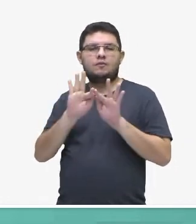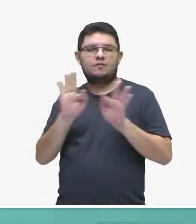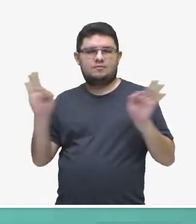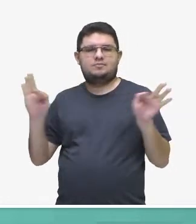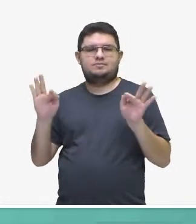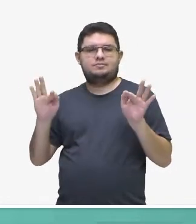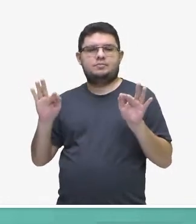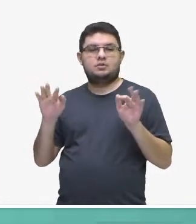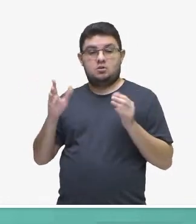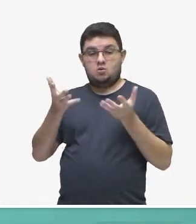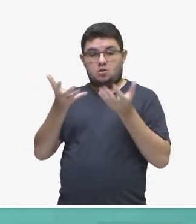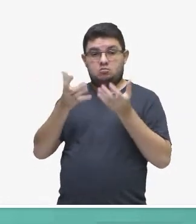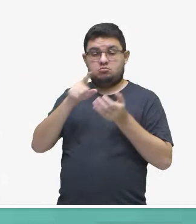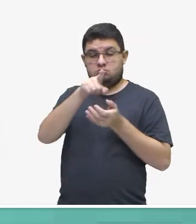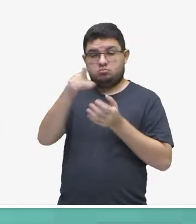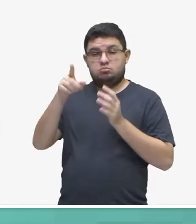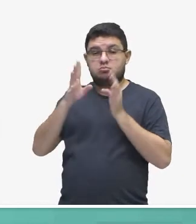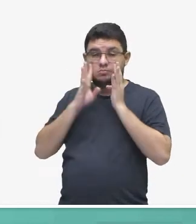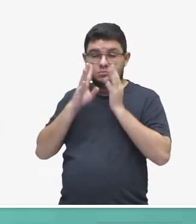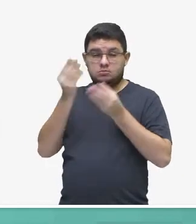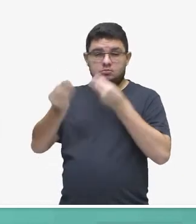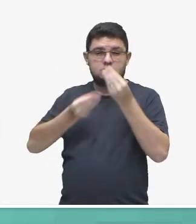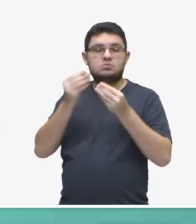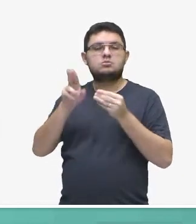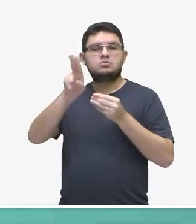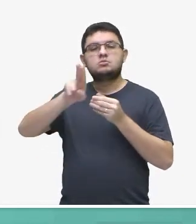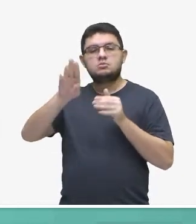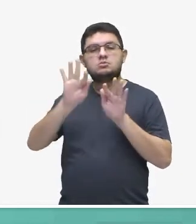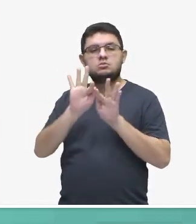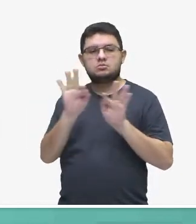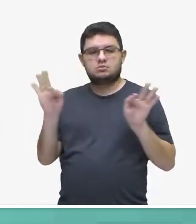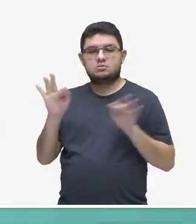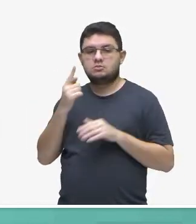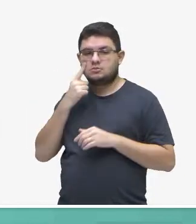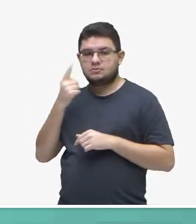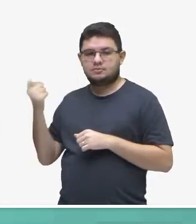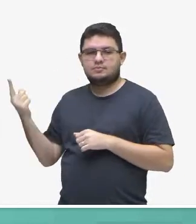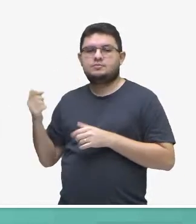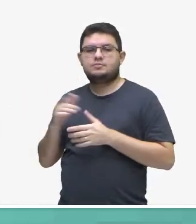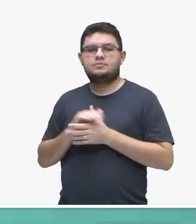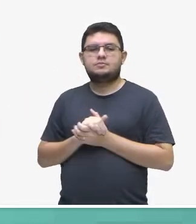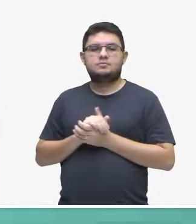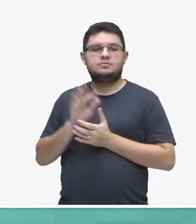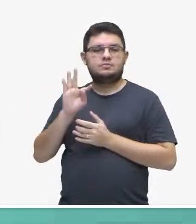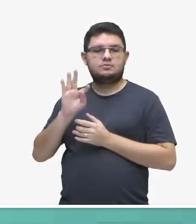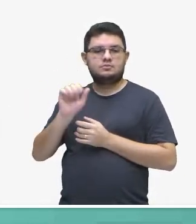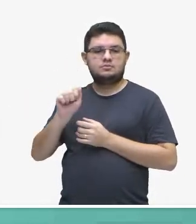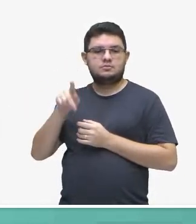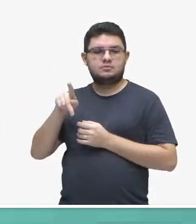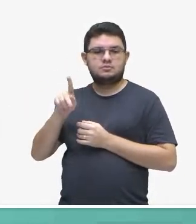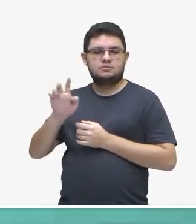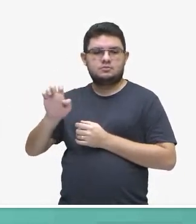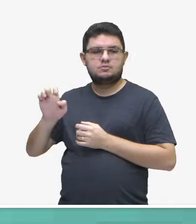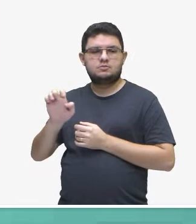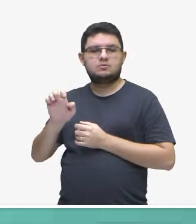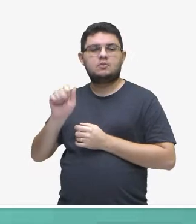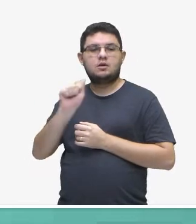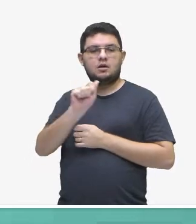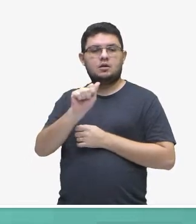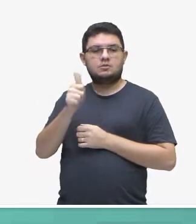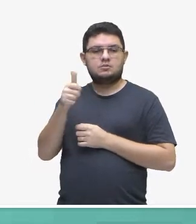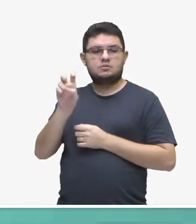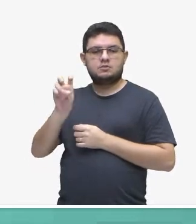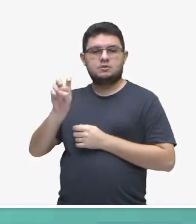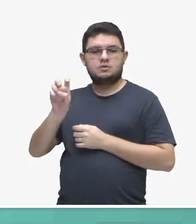que vocês aprendam a utilizá-la, tá? Take a 15 minutes, né? Que